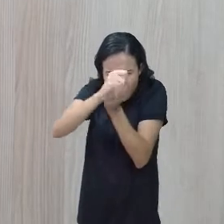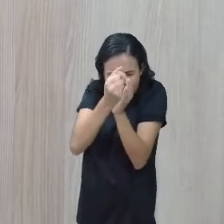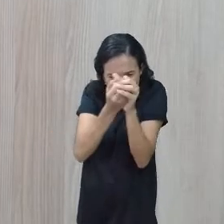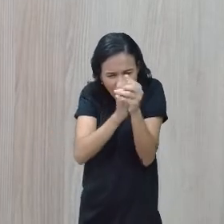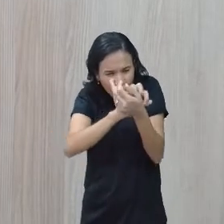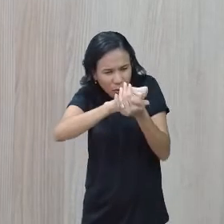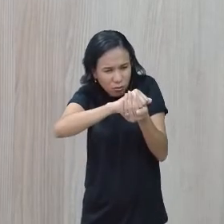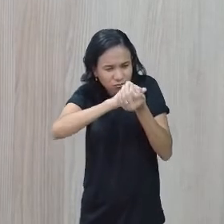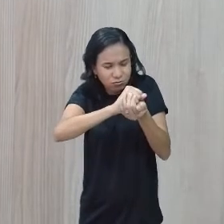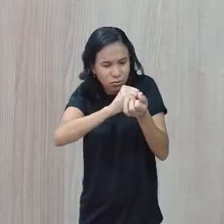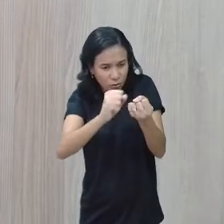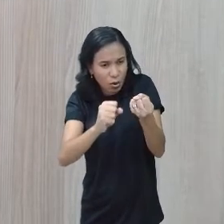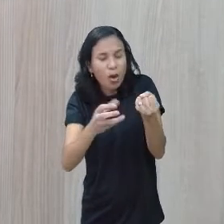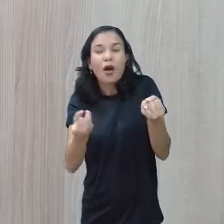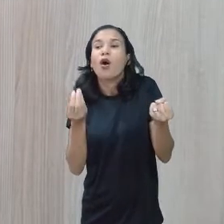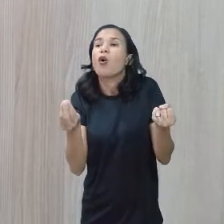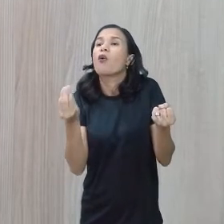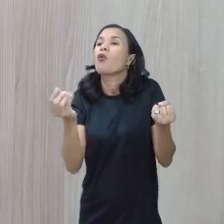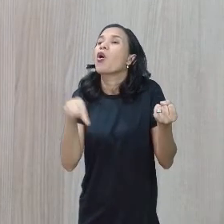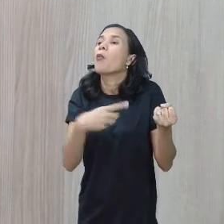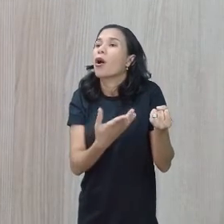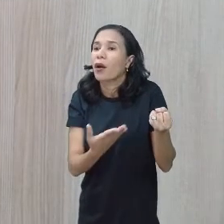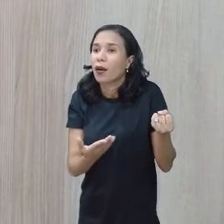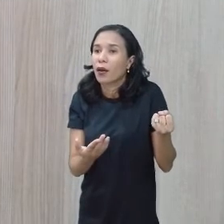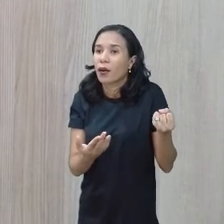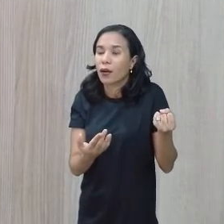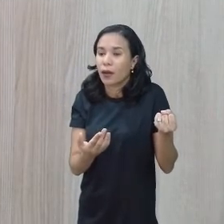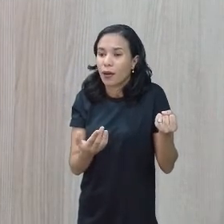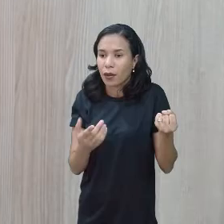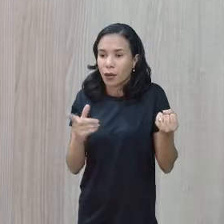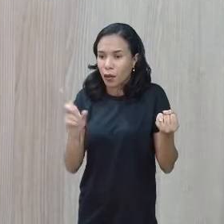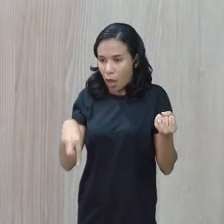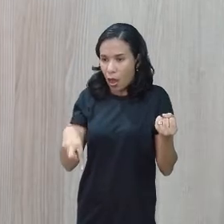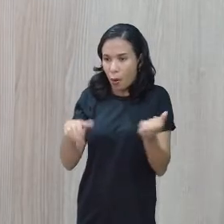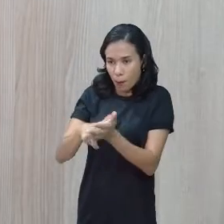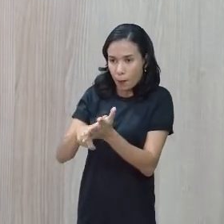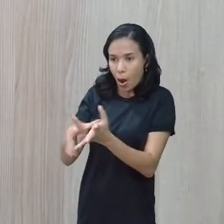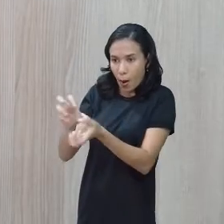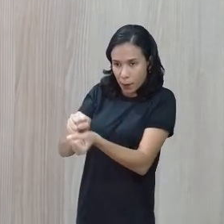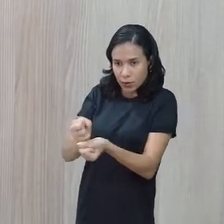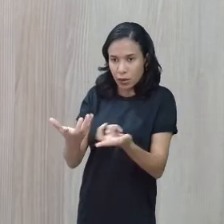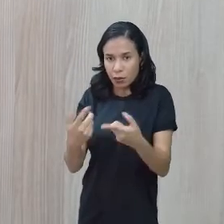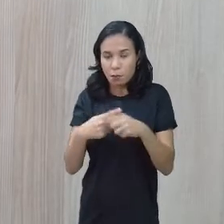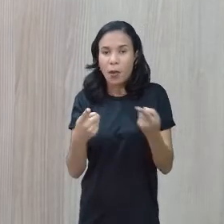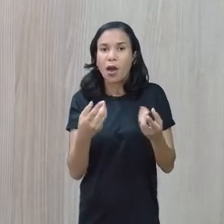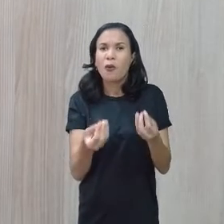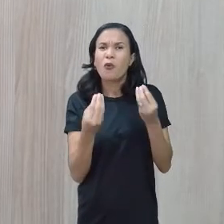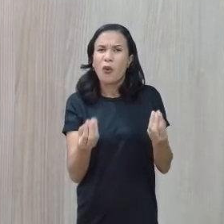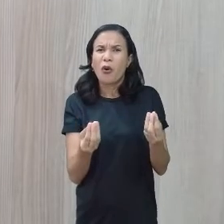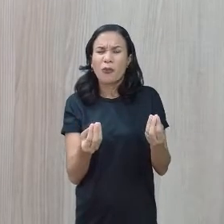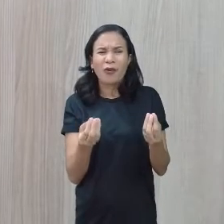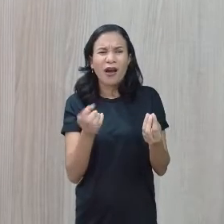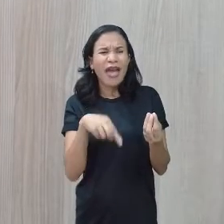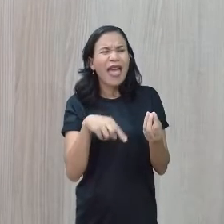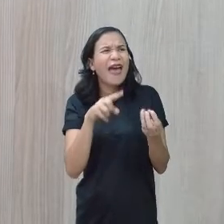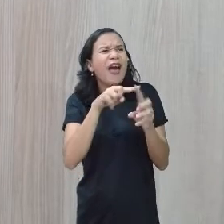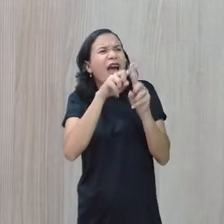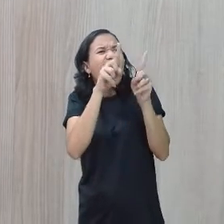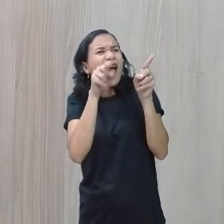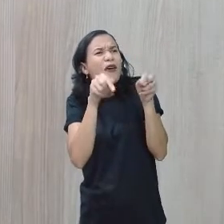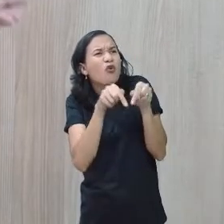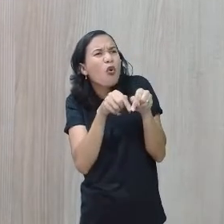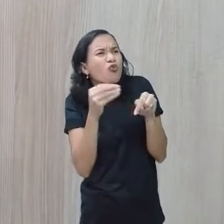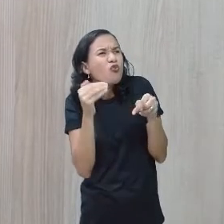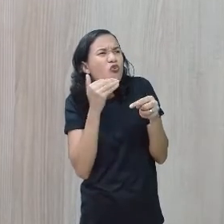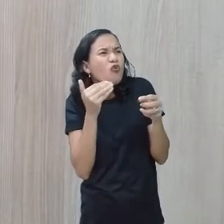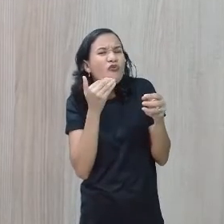amassou. Pronto, qual o formato que está na tua mão agora? Ele disse, uma folha amassada, assim, qual o formato? É meio arredondado, cheio de falhas.